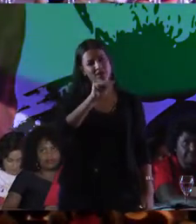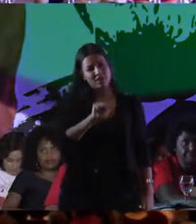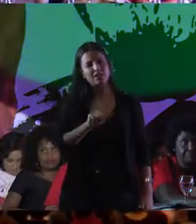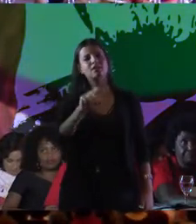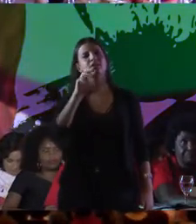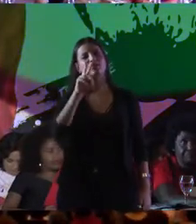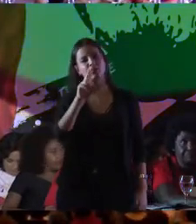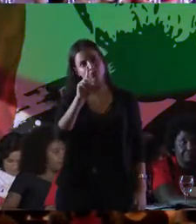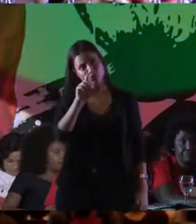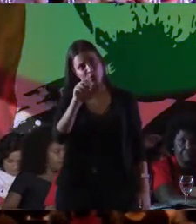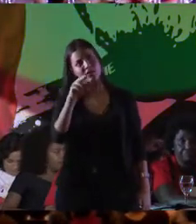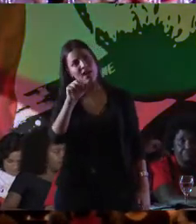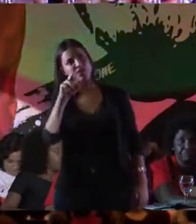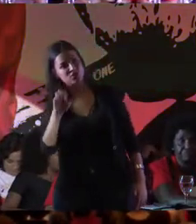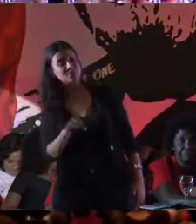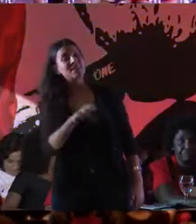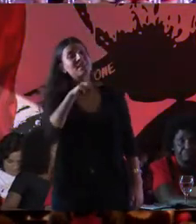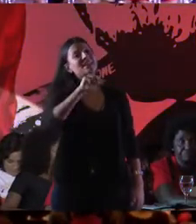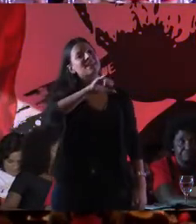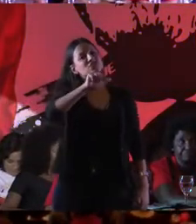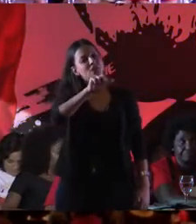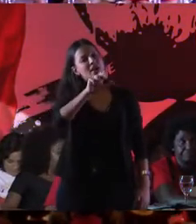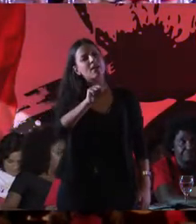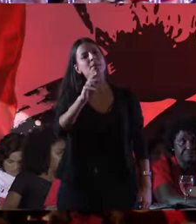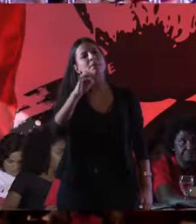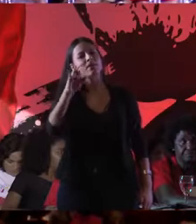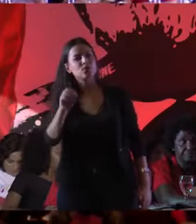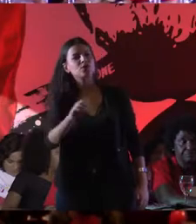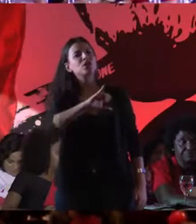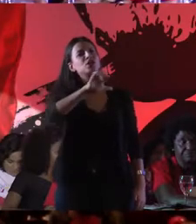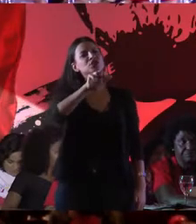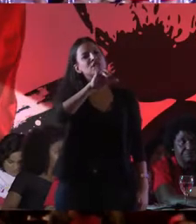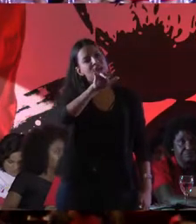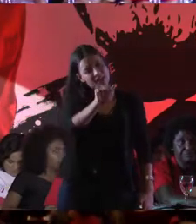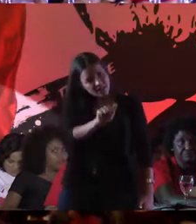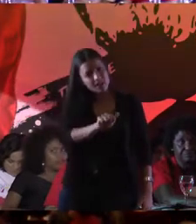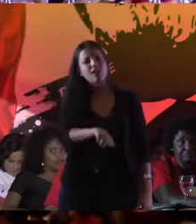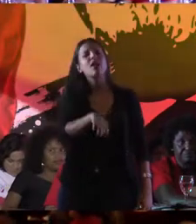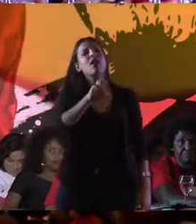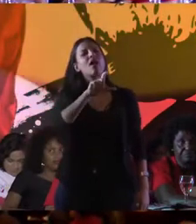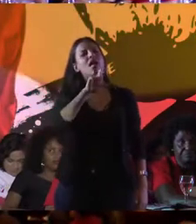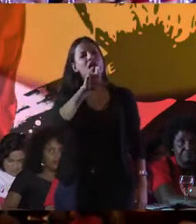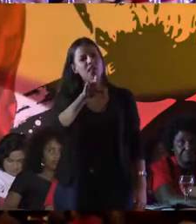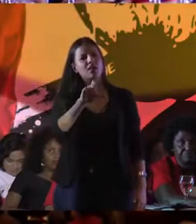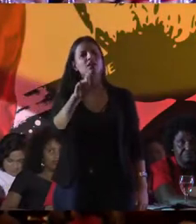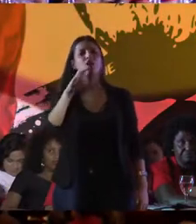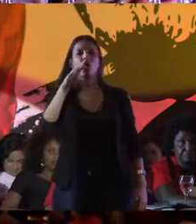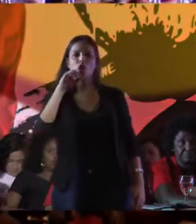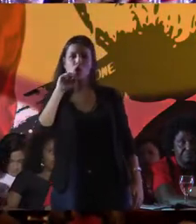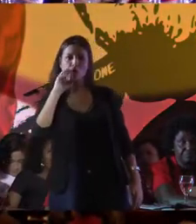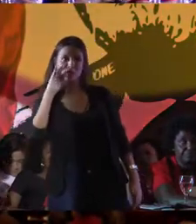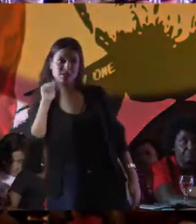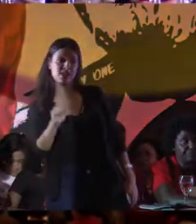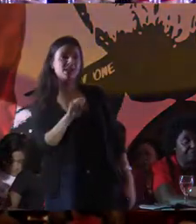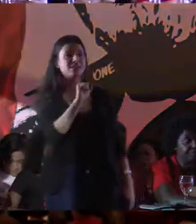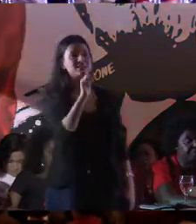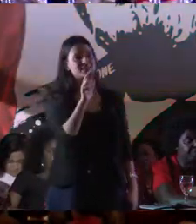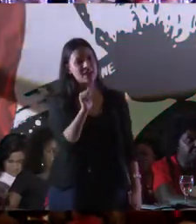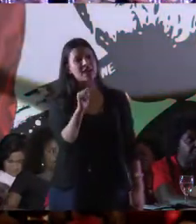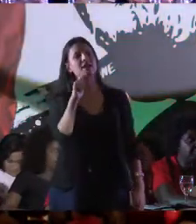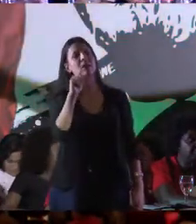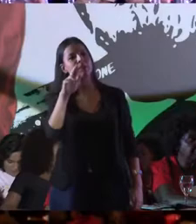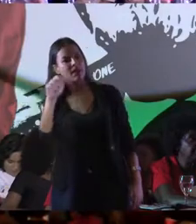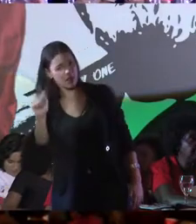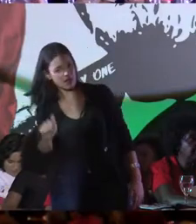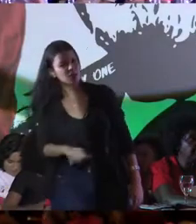Bento, Janaína Oliveira, Ellen Costa, Sara Gabriela, Moara Saboia,